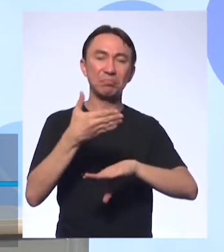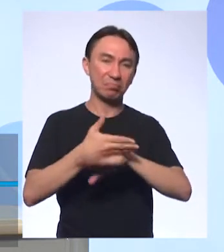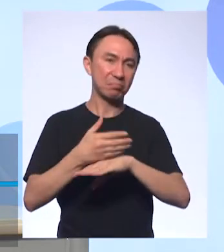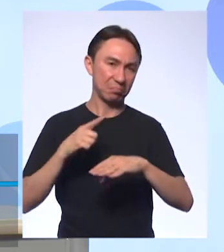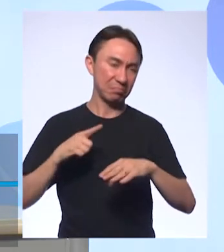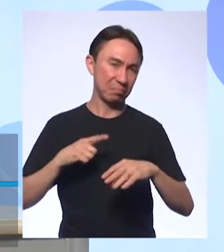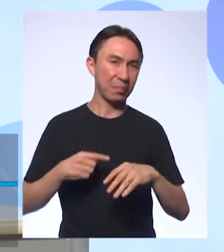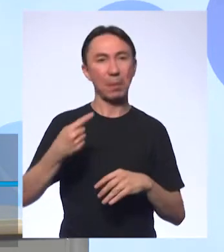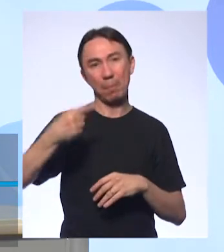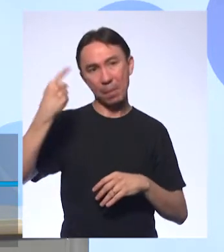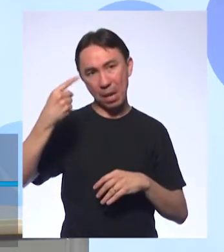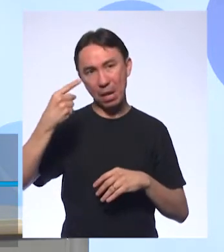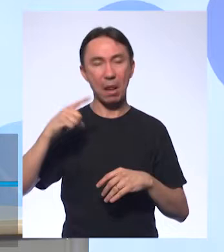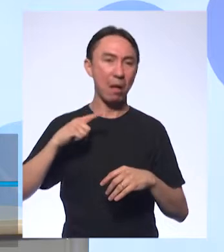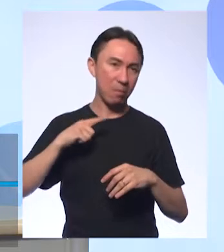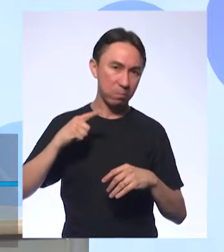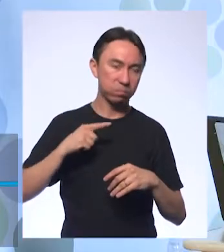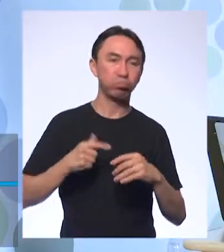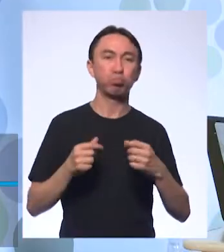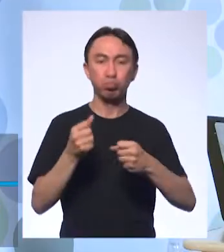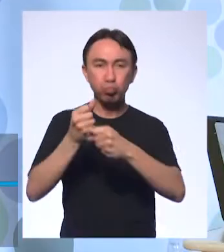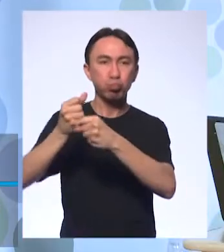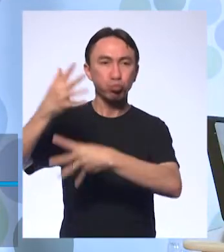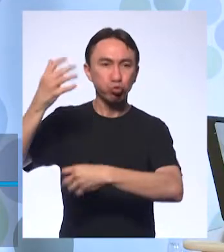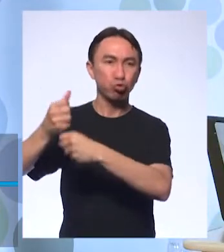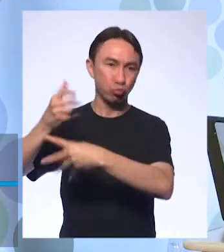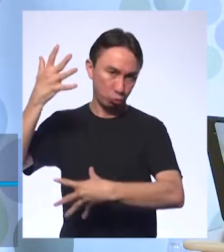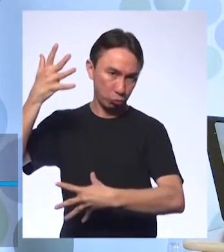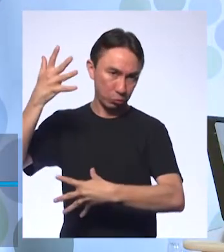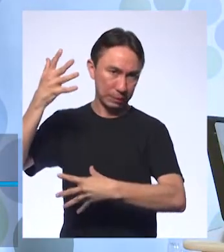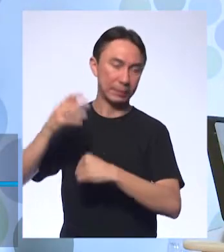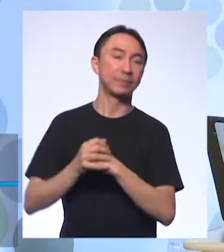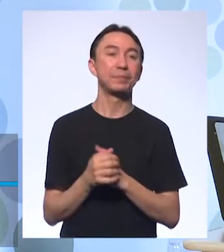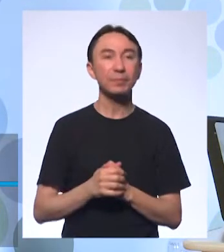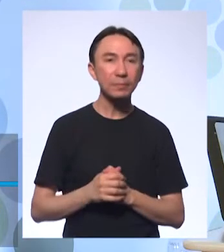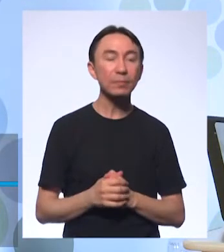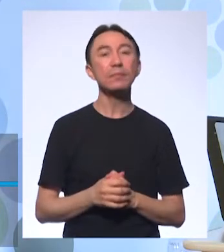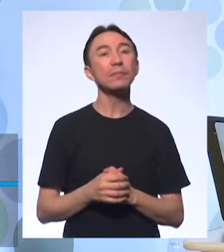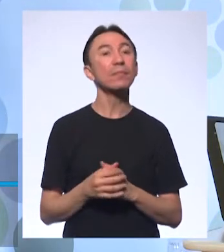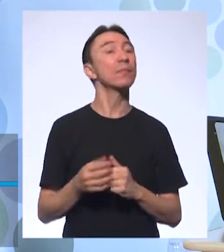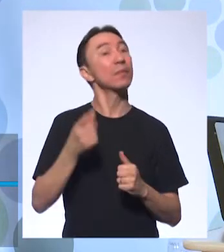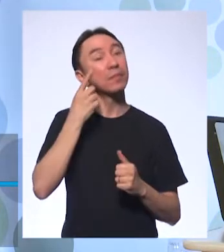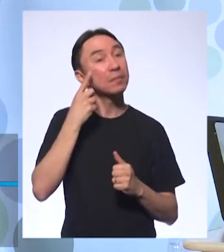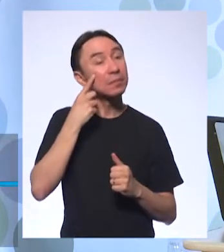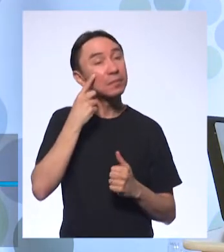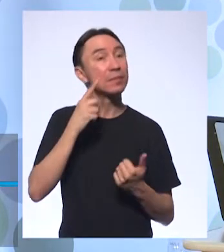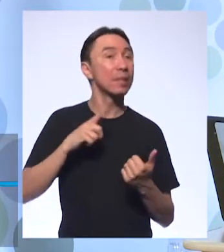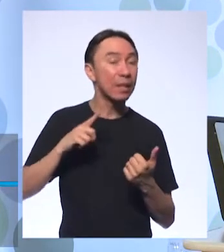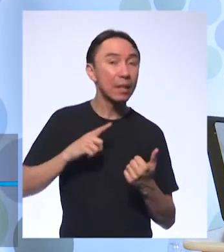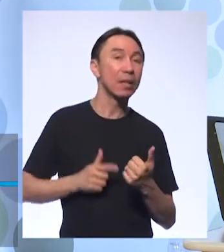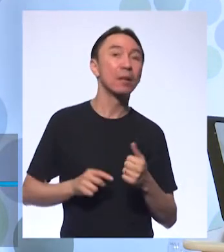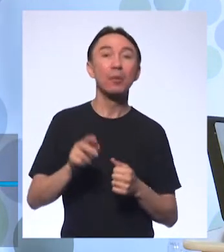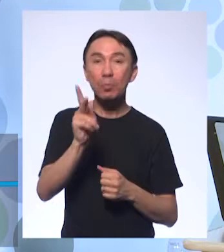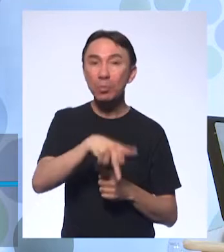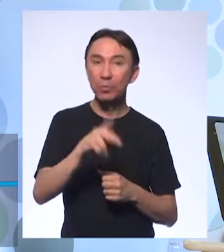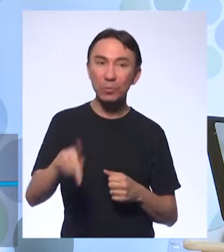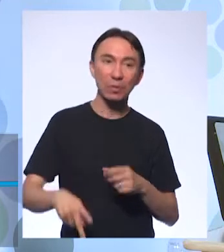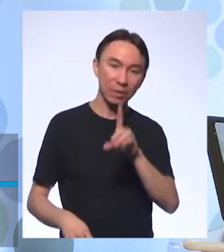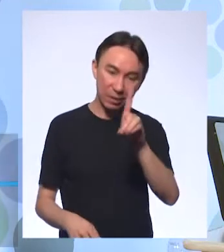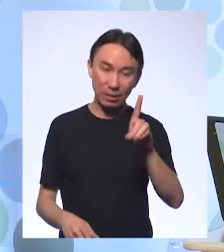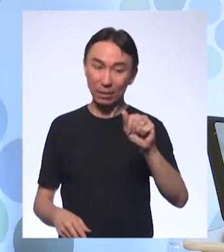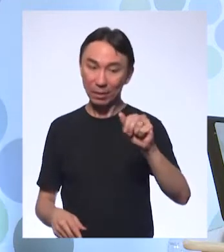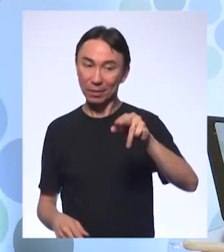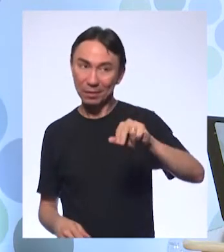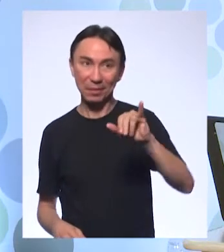primeira interação. Muito bem. Então vamos lá. Então vamos ver aqui o que a professora Dani preparou para